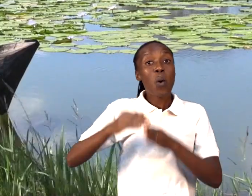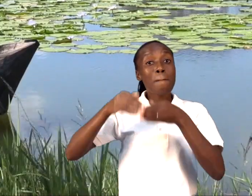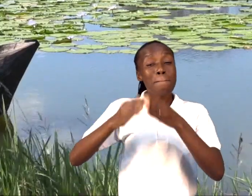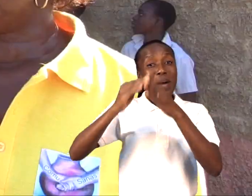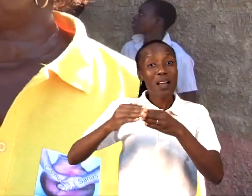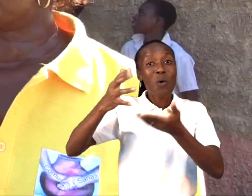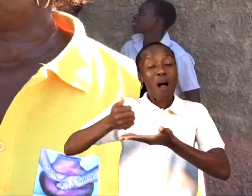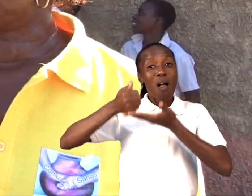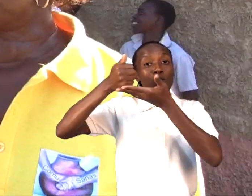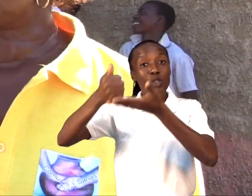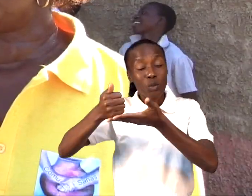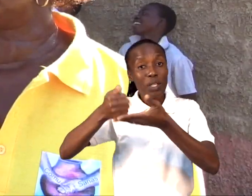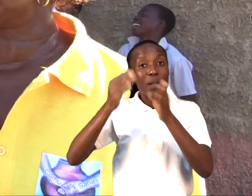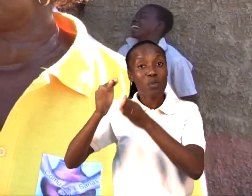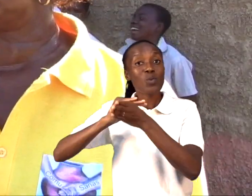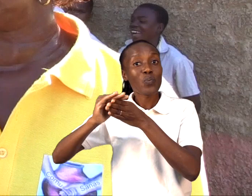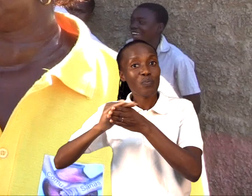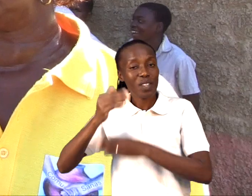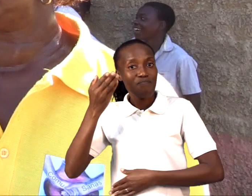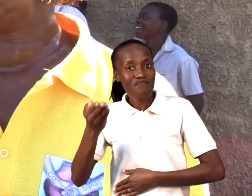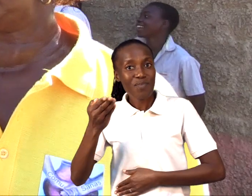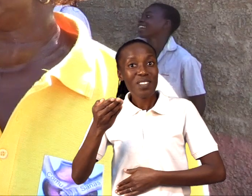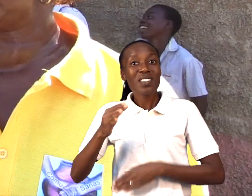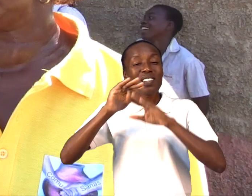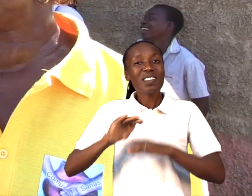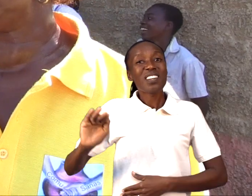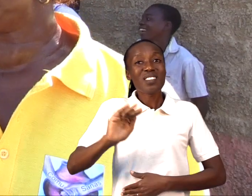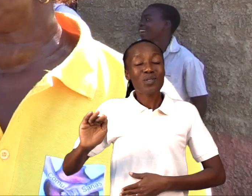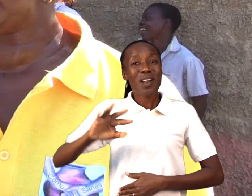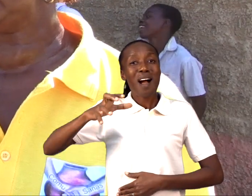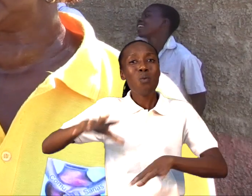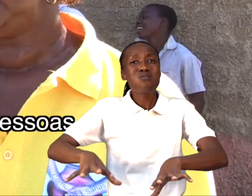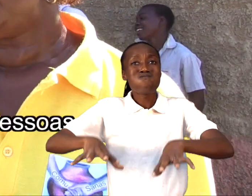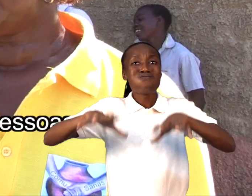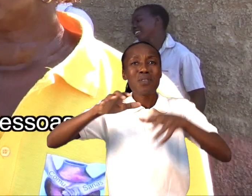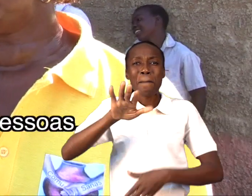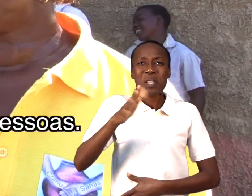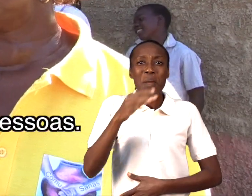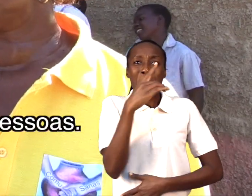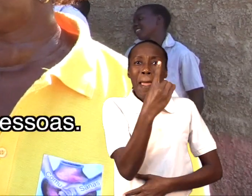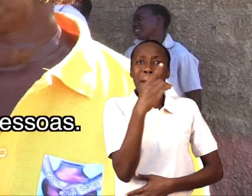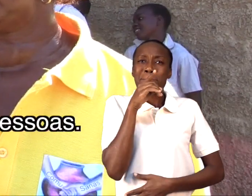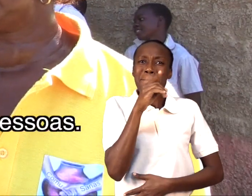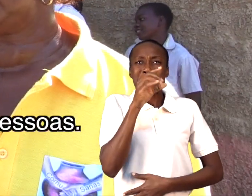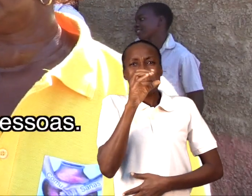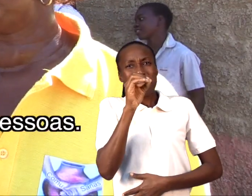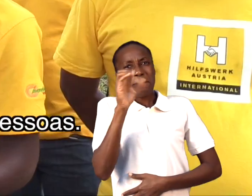barco foi salvando as pessoas que estavam nas zonas inundadas. Mais ou menos volta